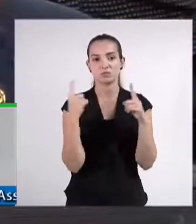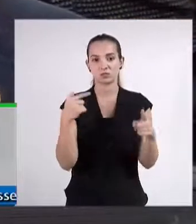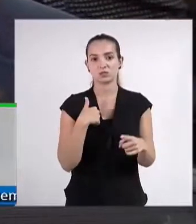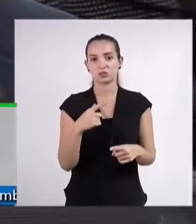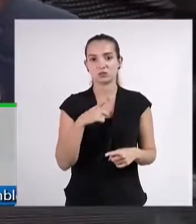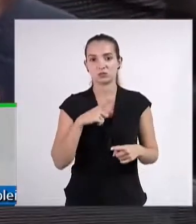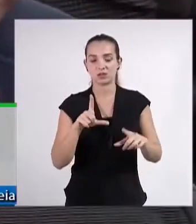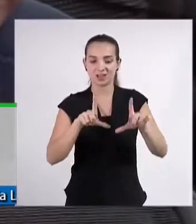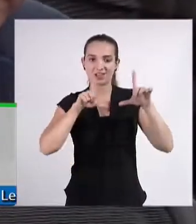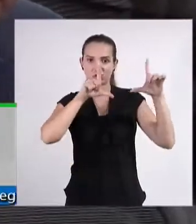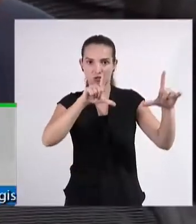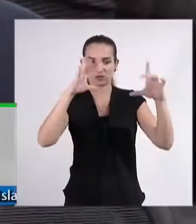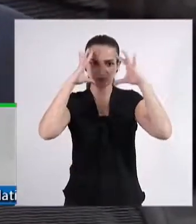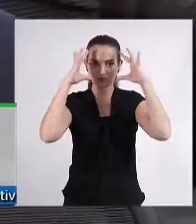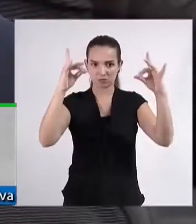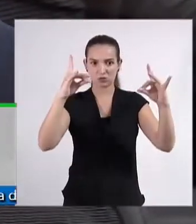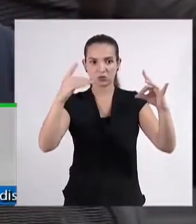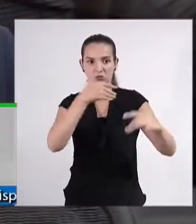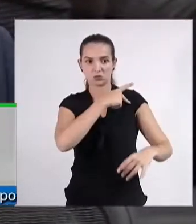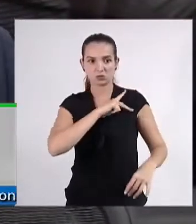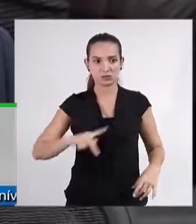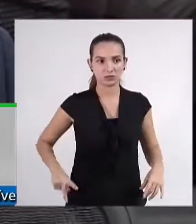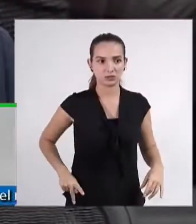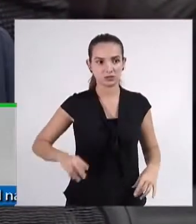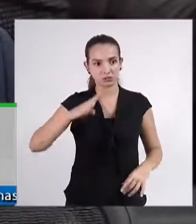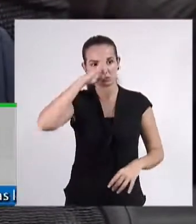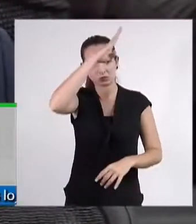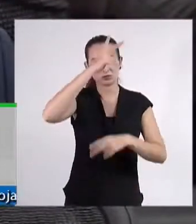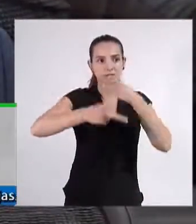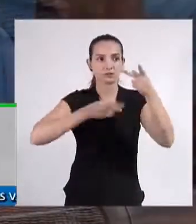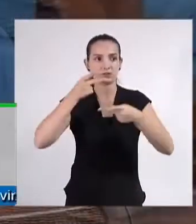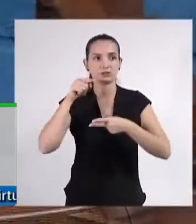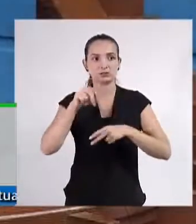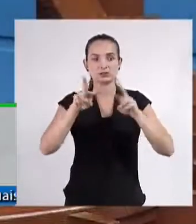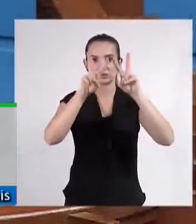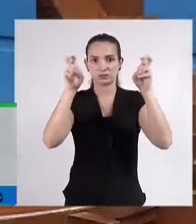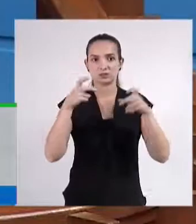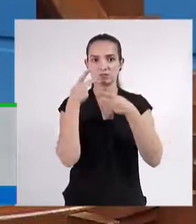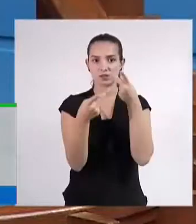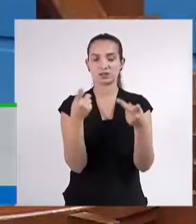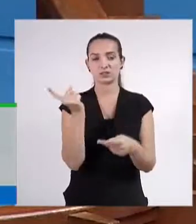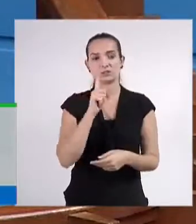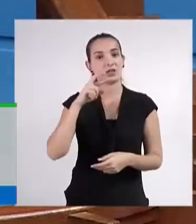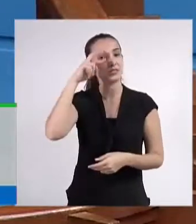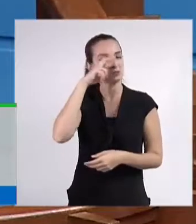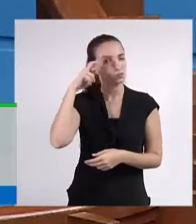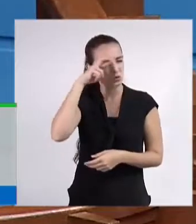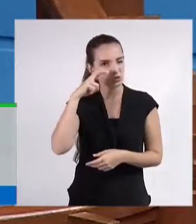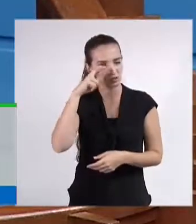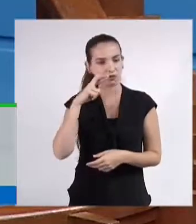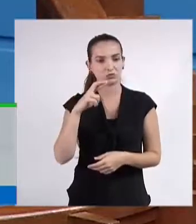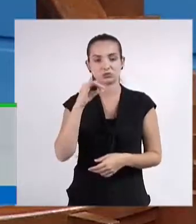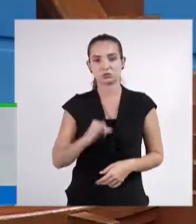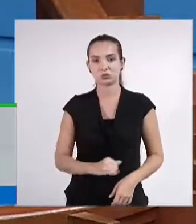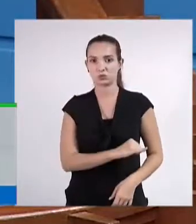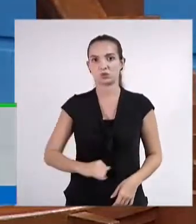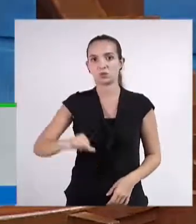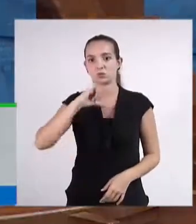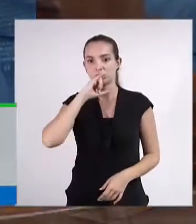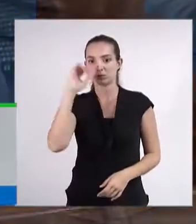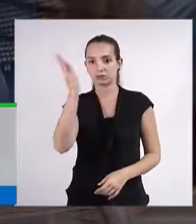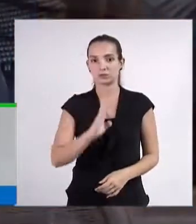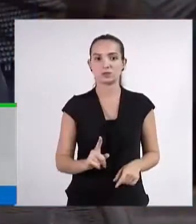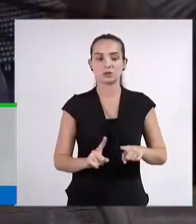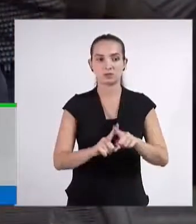do governo Jair Bolsonaro sobre isso. E ele fala que não está espionando os bispos brasileiros,